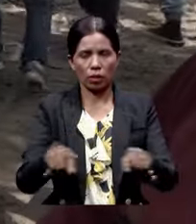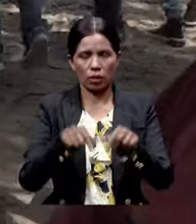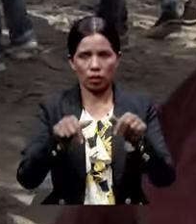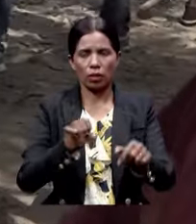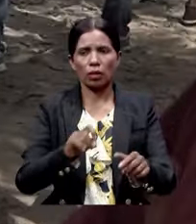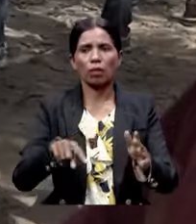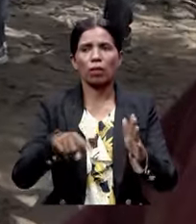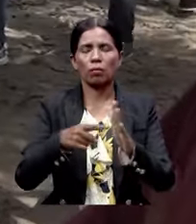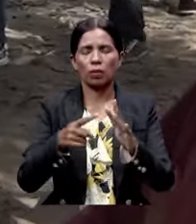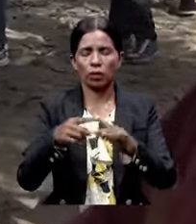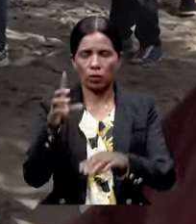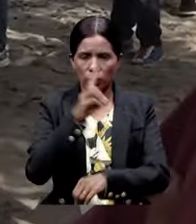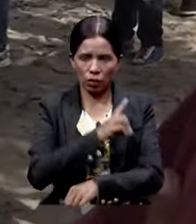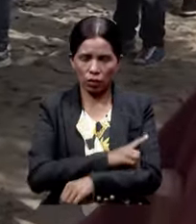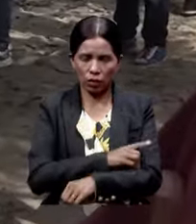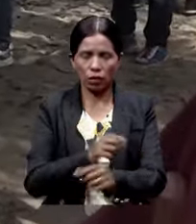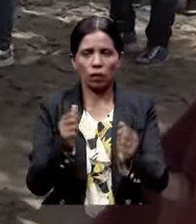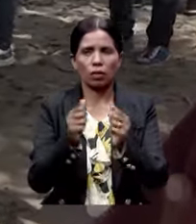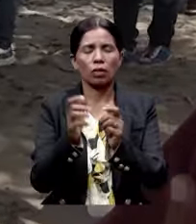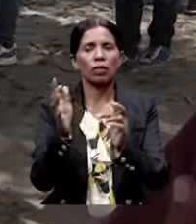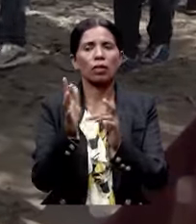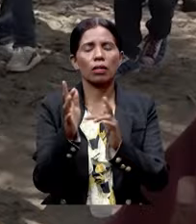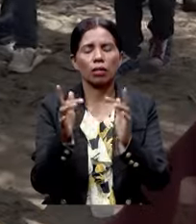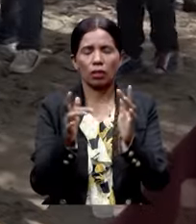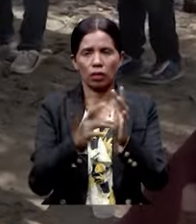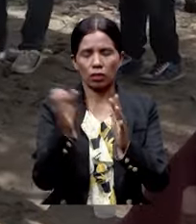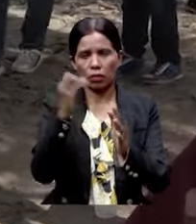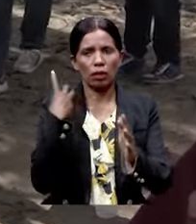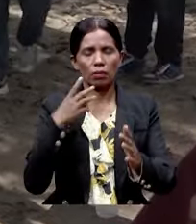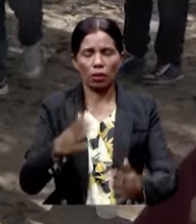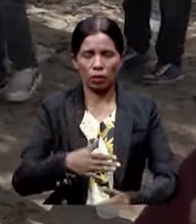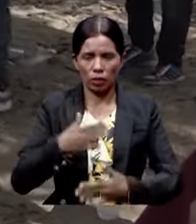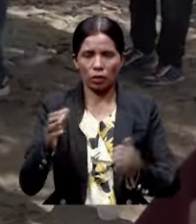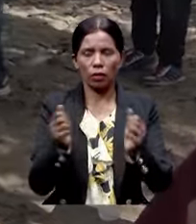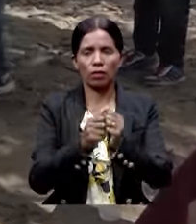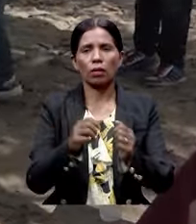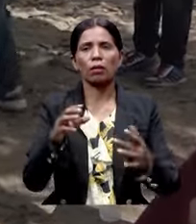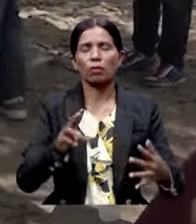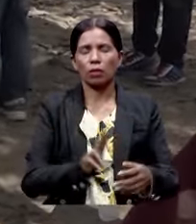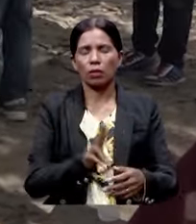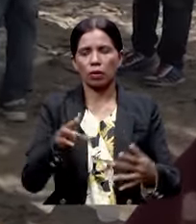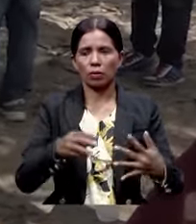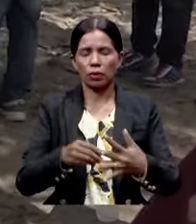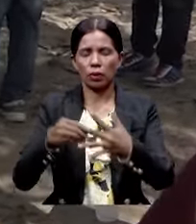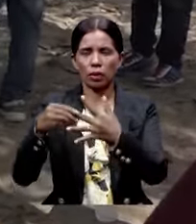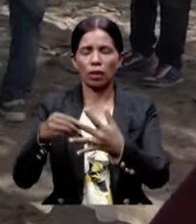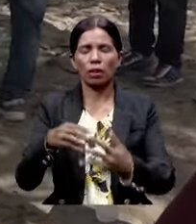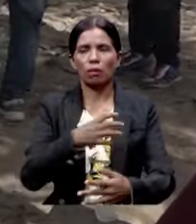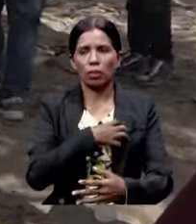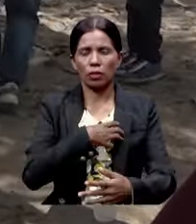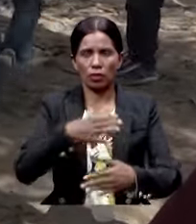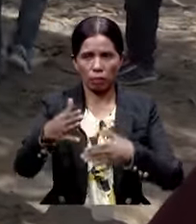Hahu ohin loron ho Cristo Rei, ami contente te tebes, kata ka unidade especial polícia mos, hak besik i